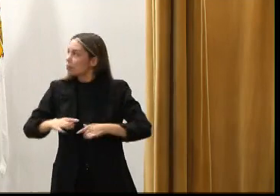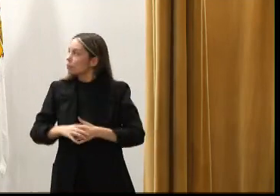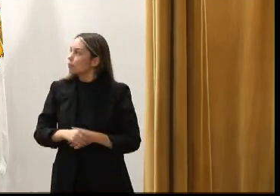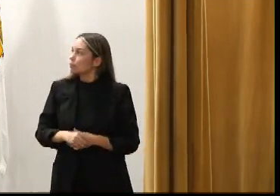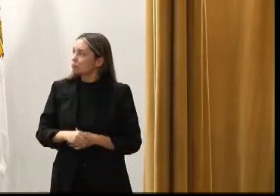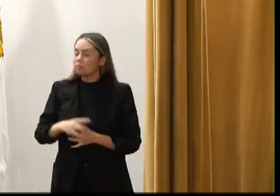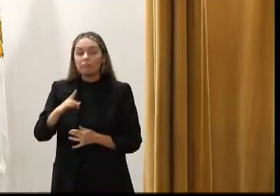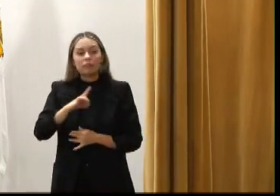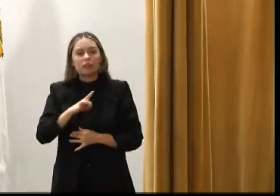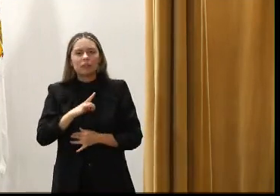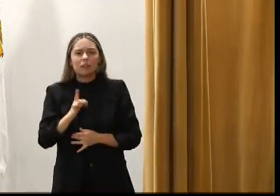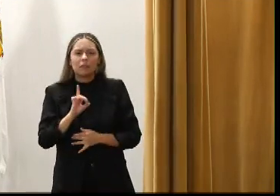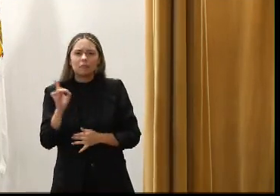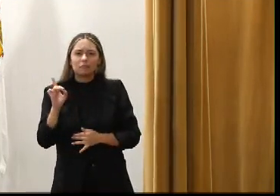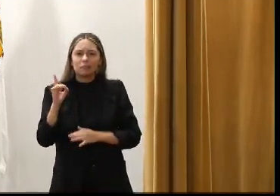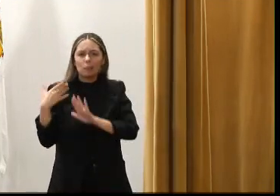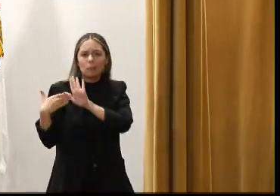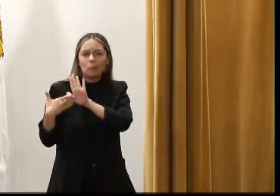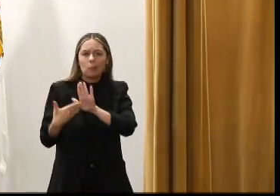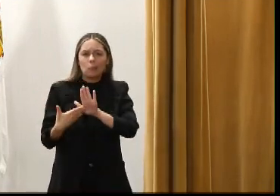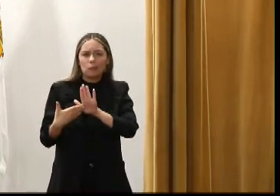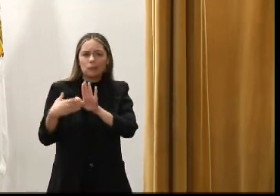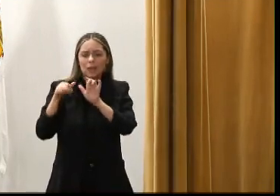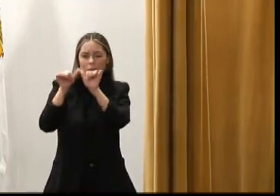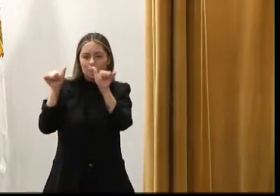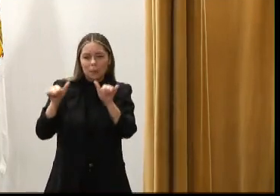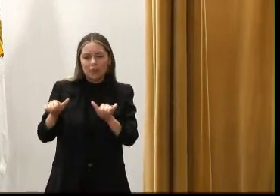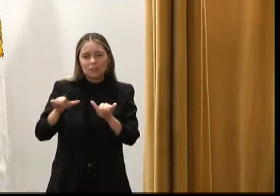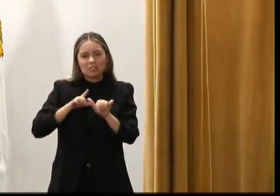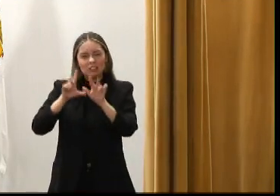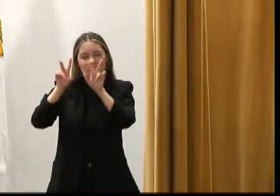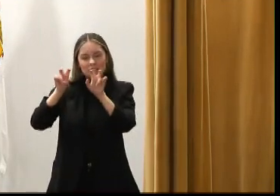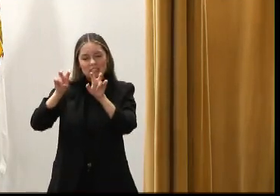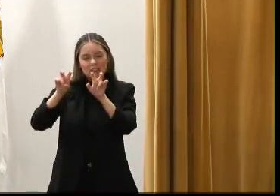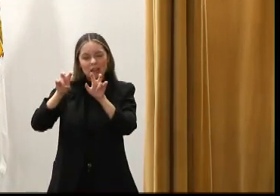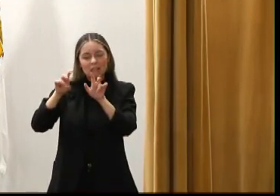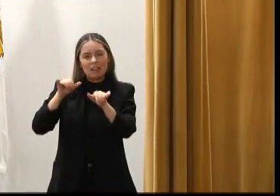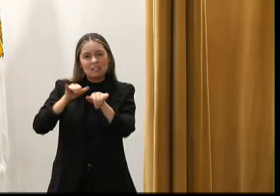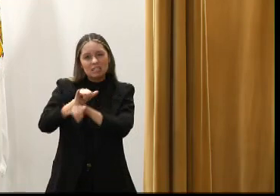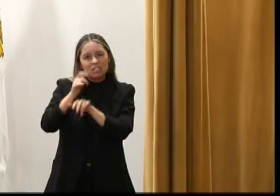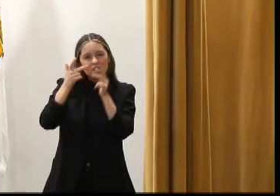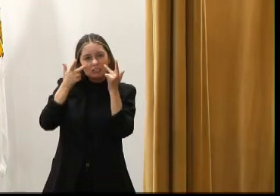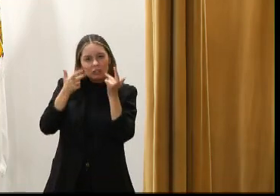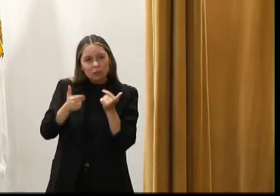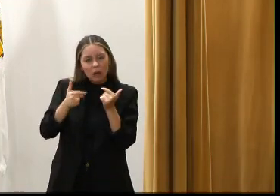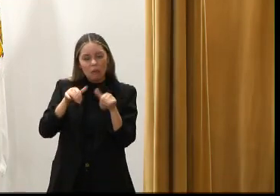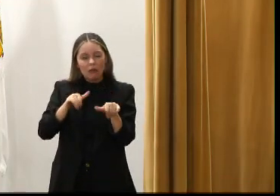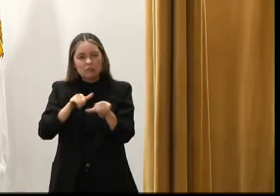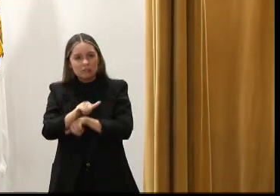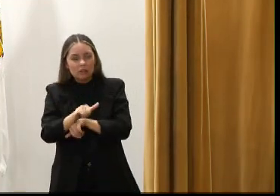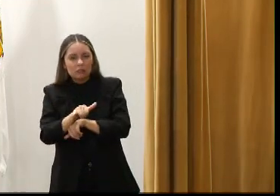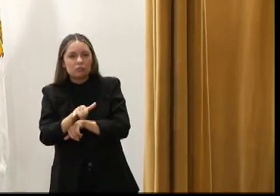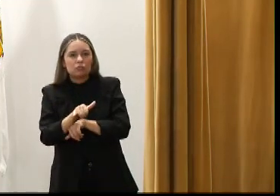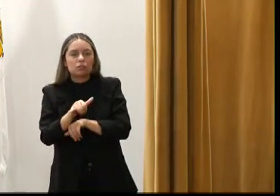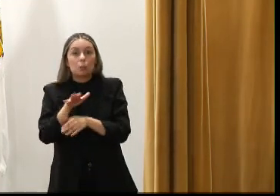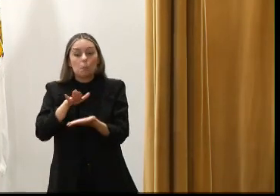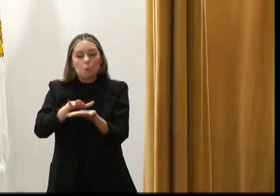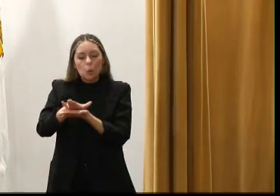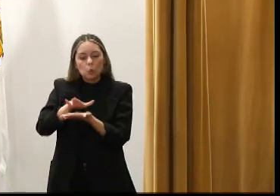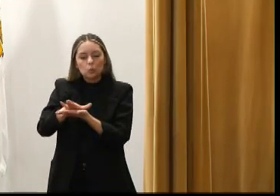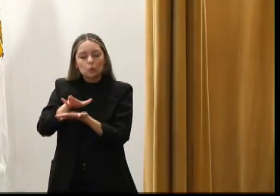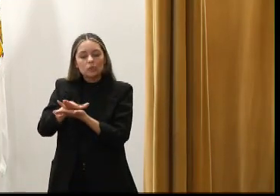as ocorrências de desastres chamados, aspas, naturais, dos desastres